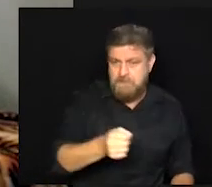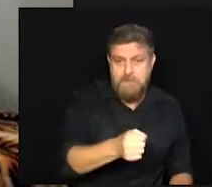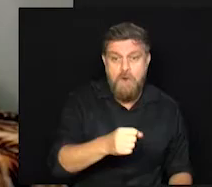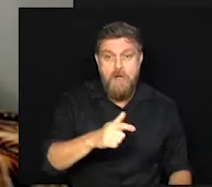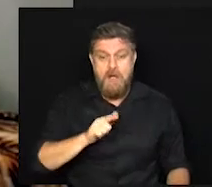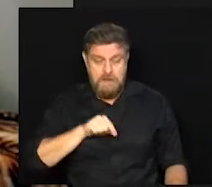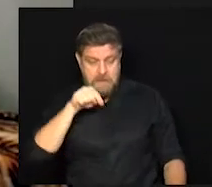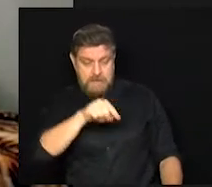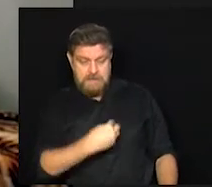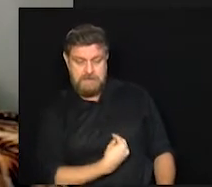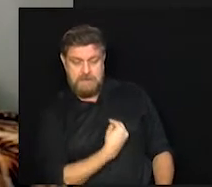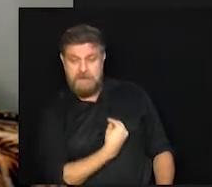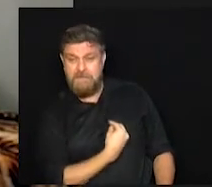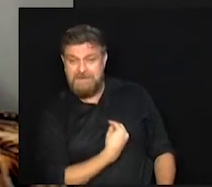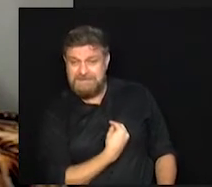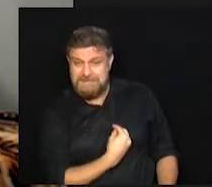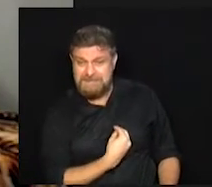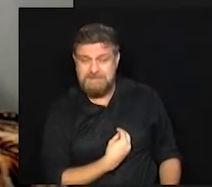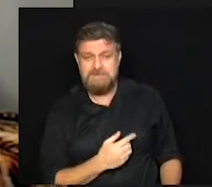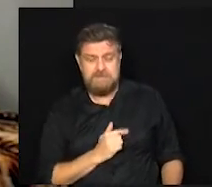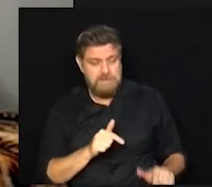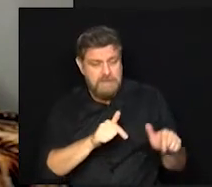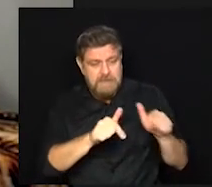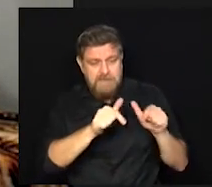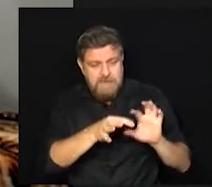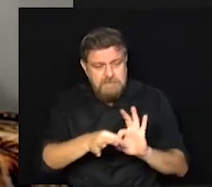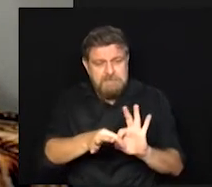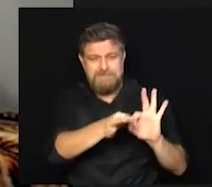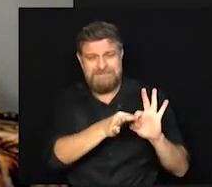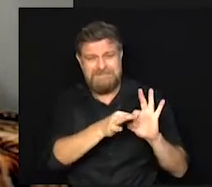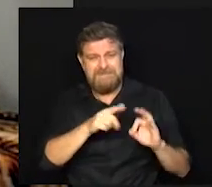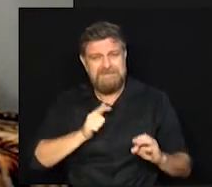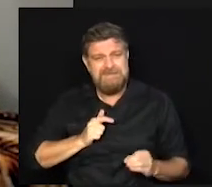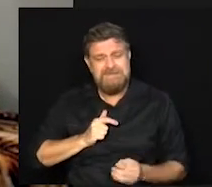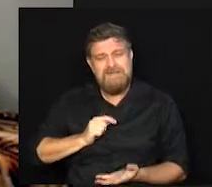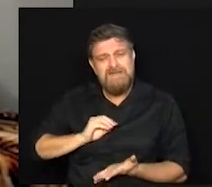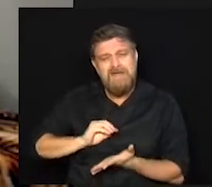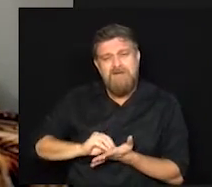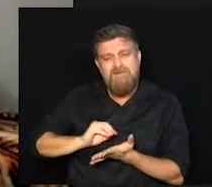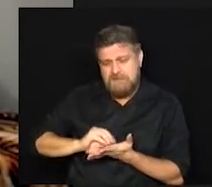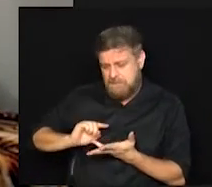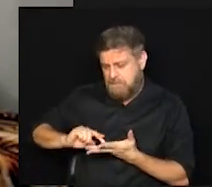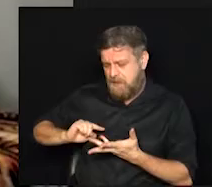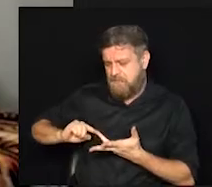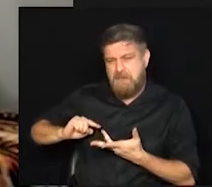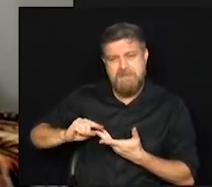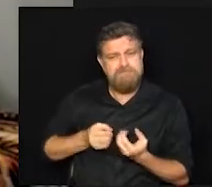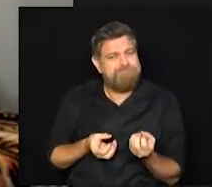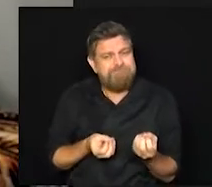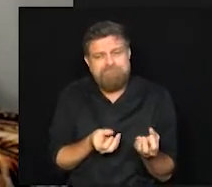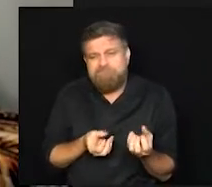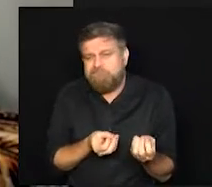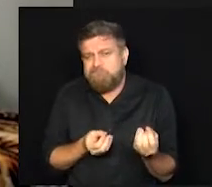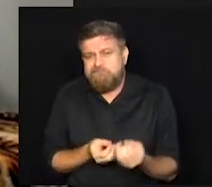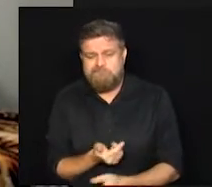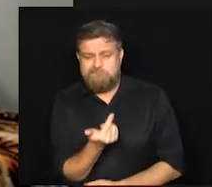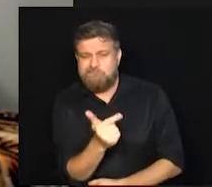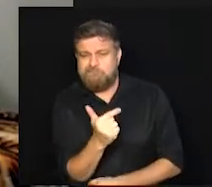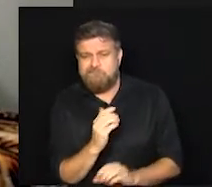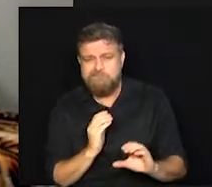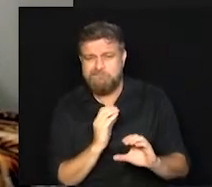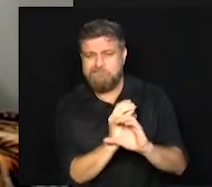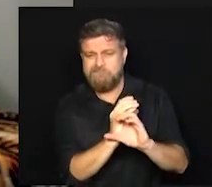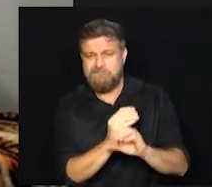de trabalho. Então, tem uma grande falta de informação. Eu acho que falta muito